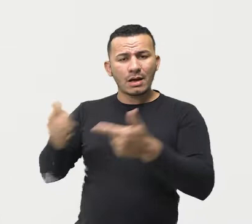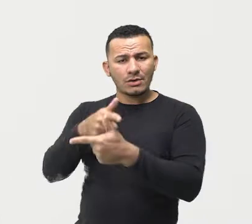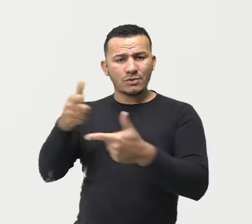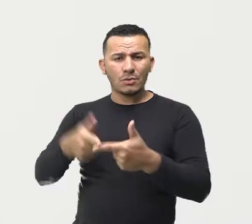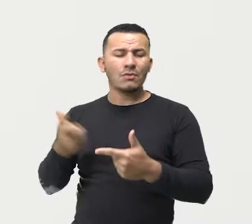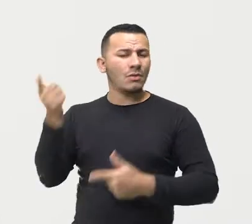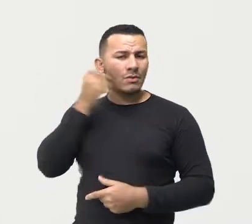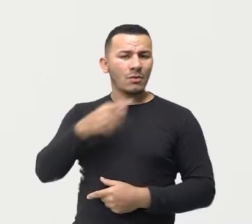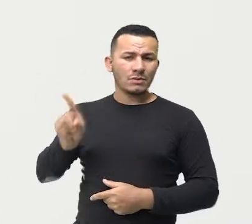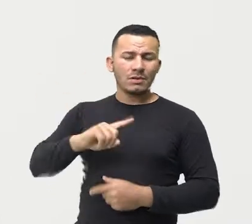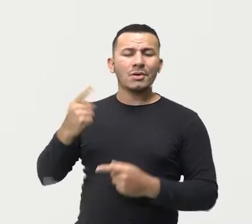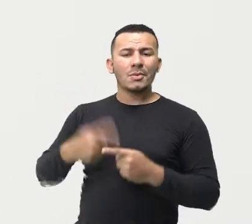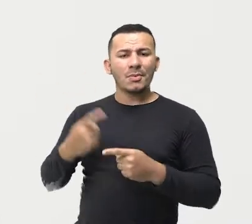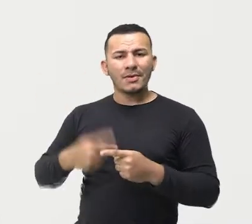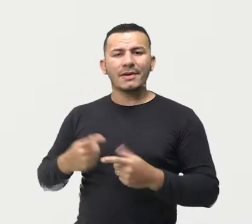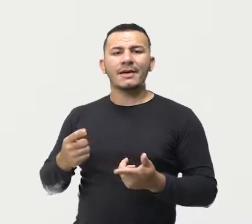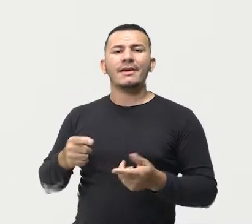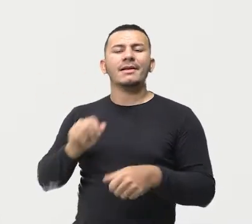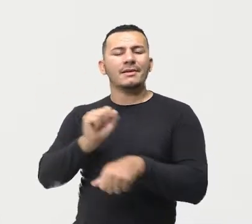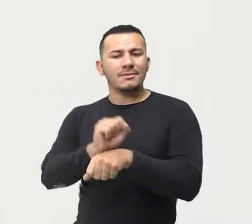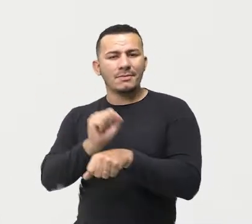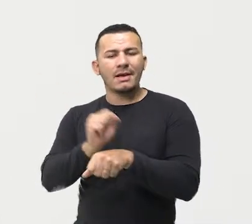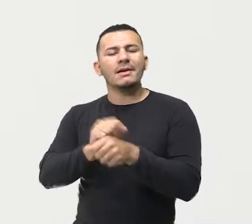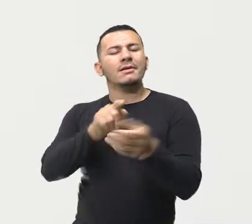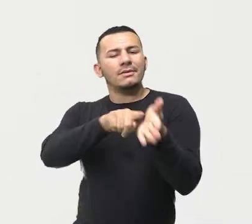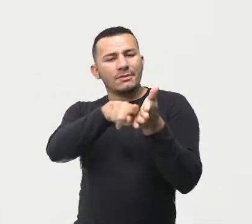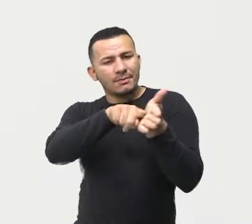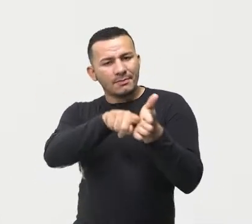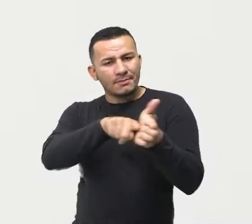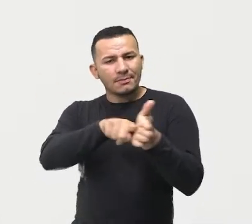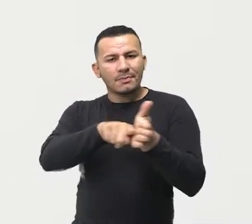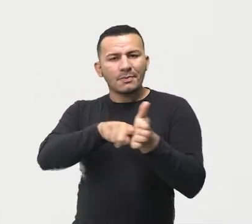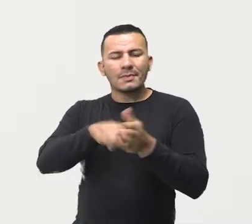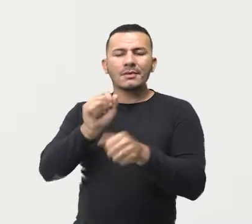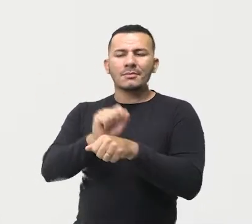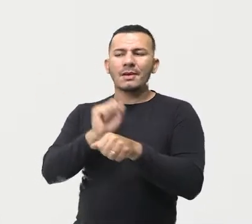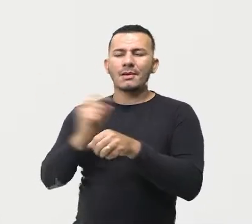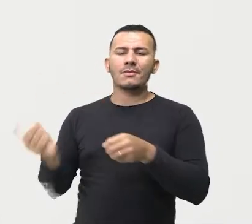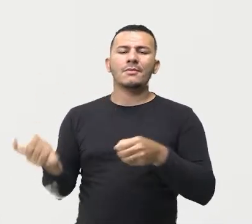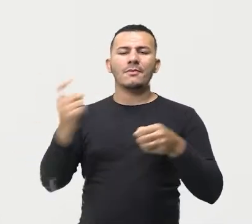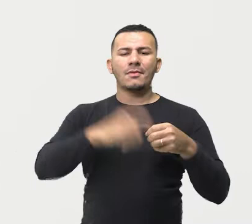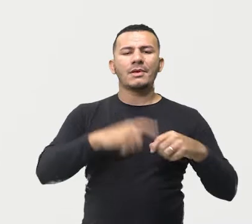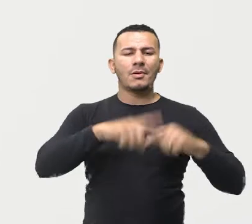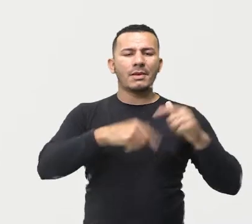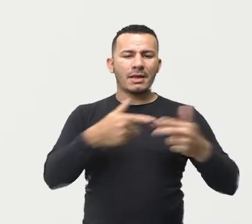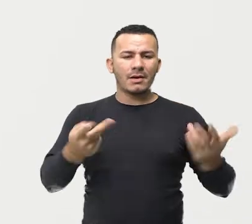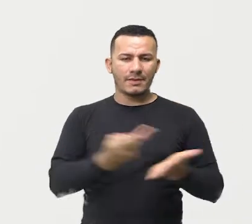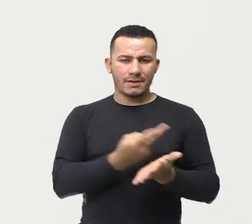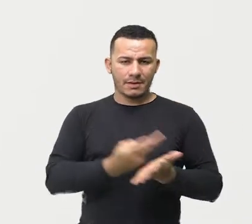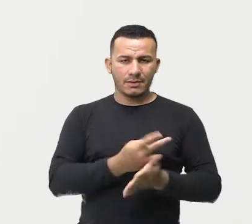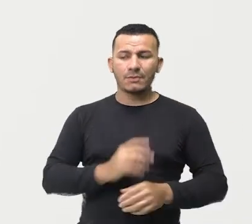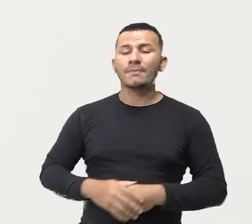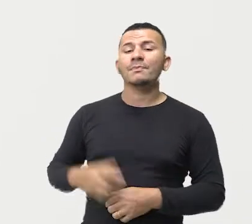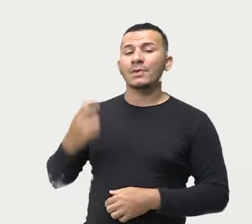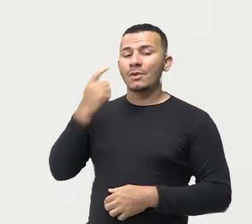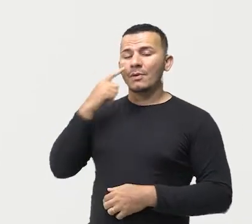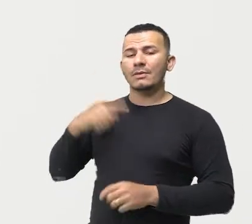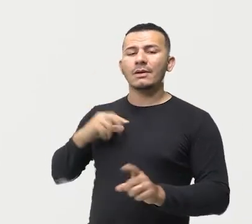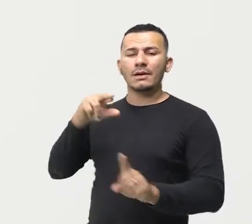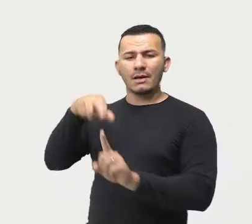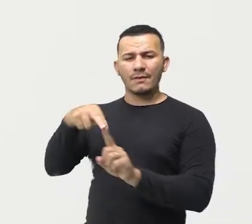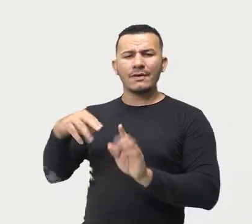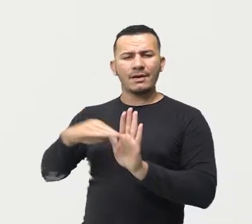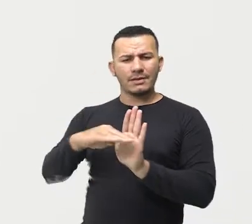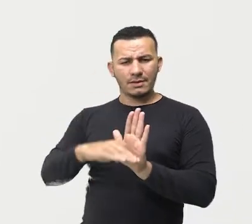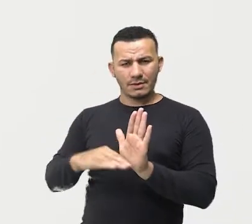pois consta que ainda está sendo verificada a devolução e observe que aqui na referência a gente tem a